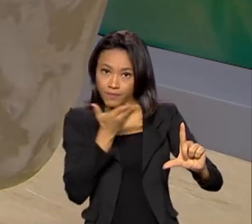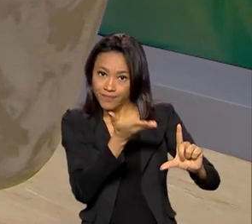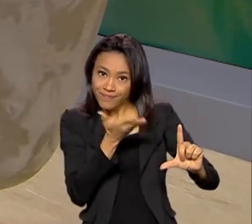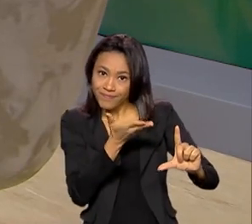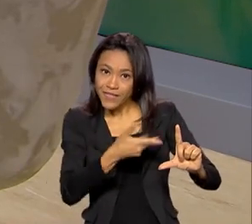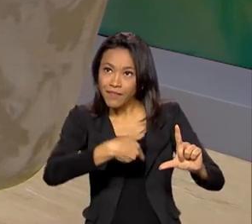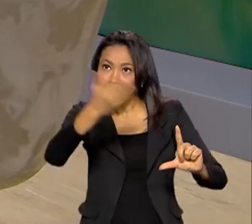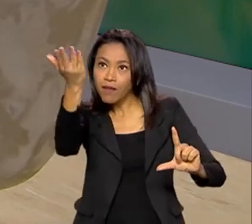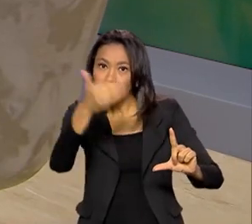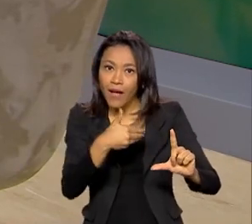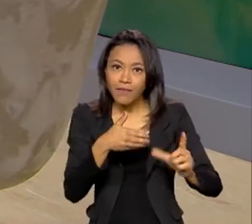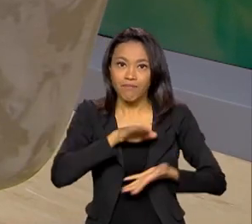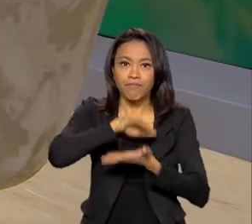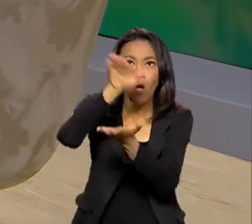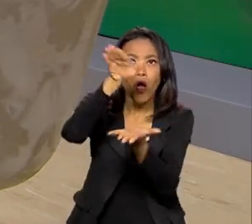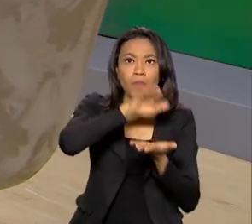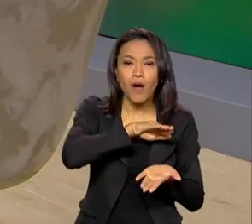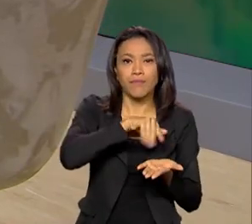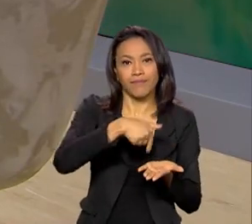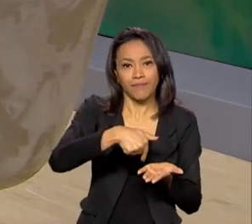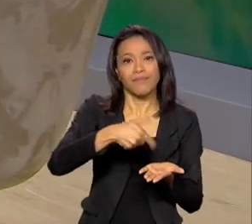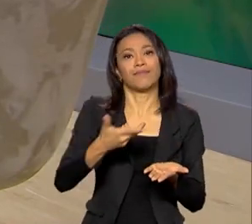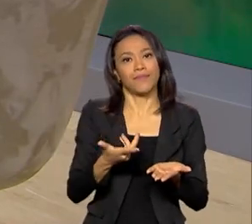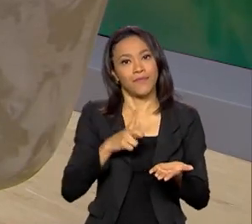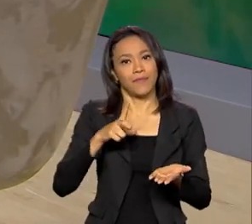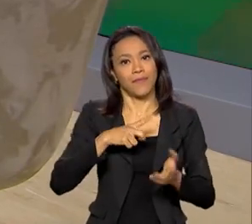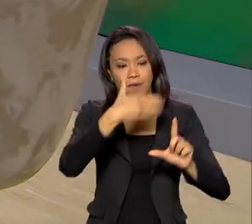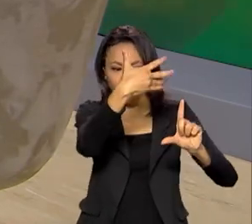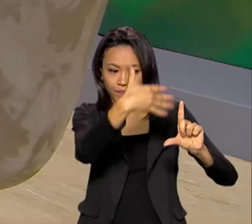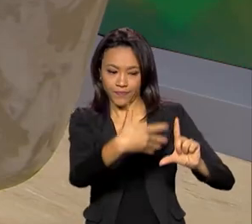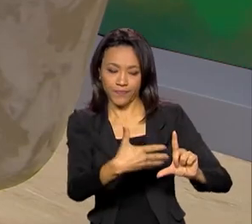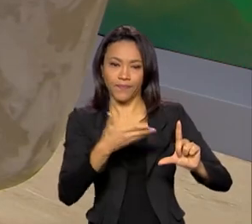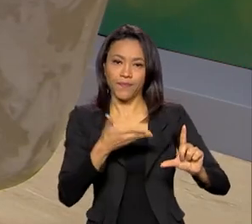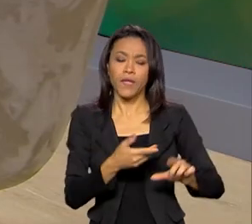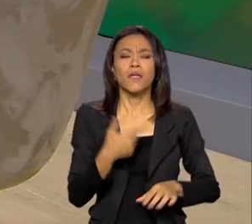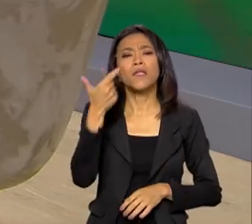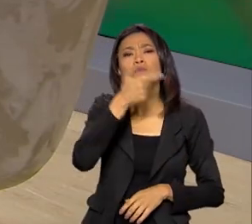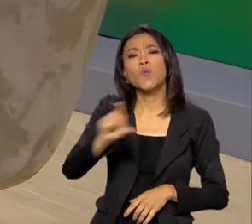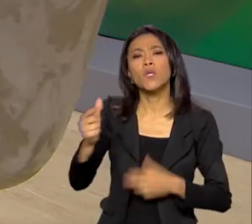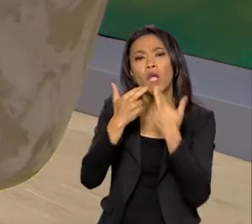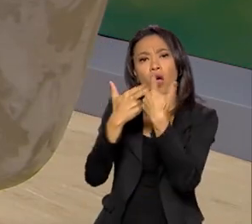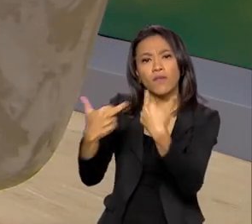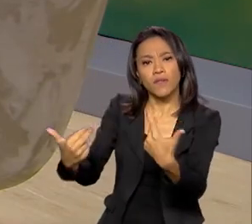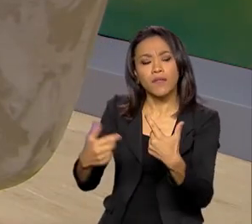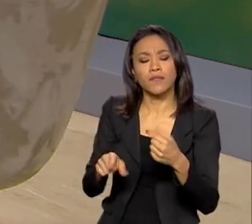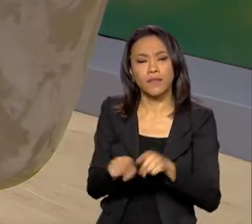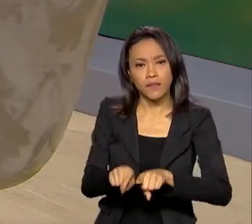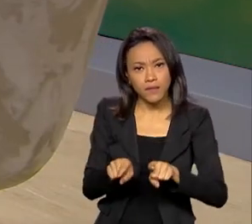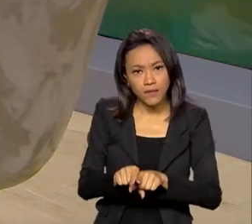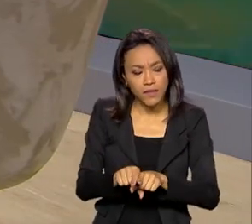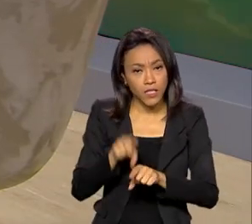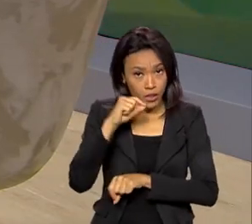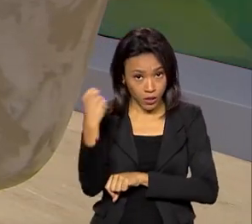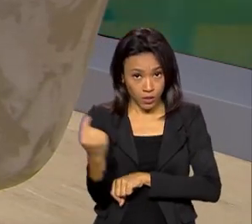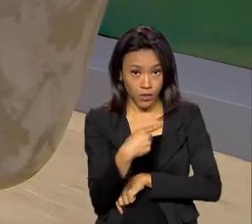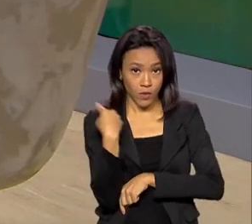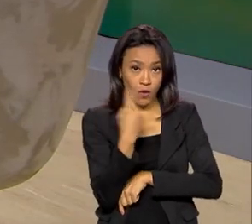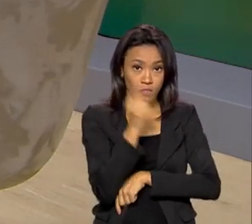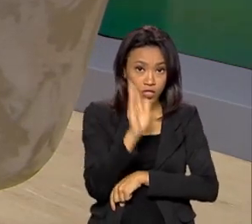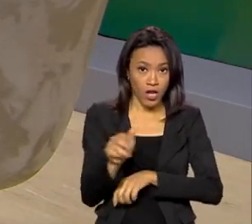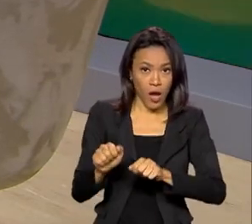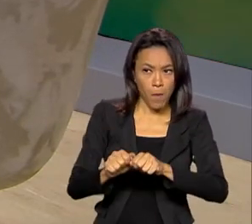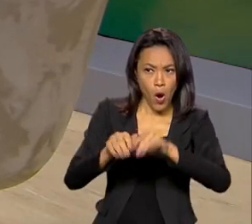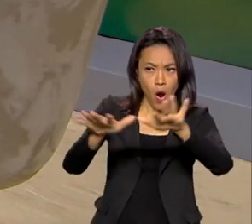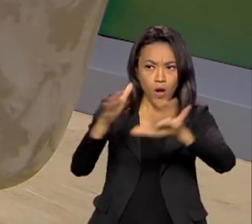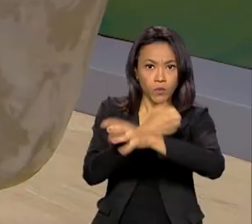Exporta Fácil, a Aproxime. E nós temos também uma novidade que nós expandimos